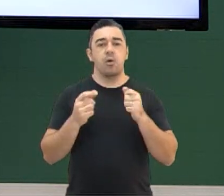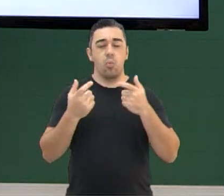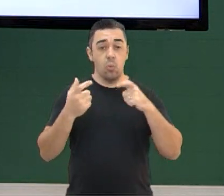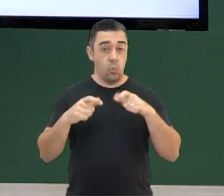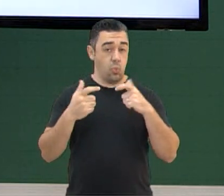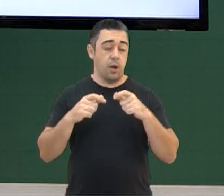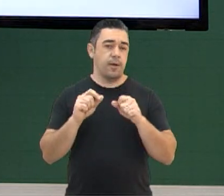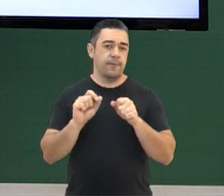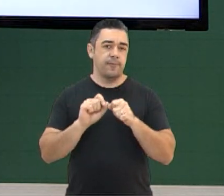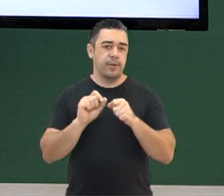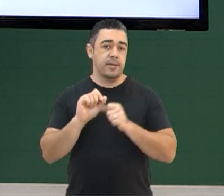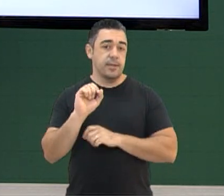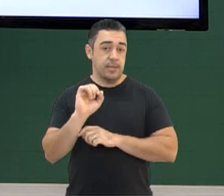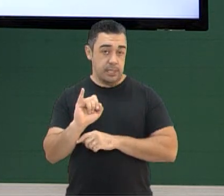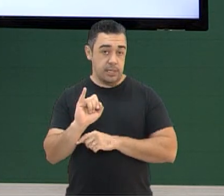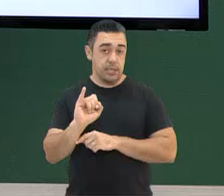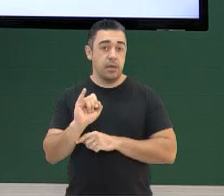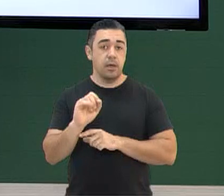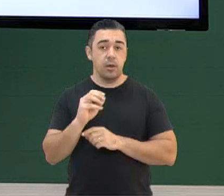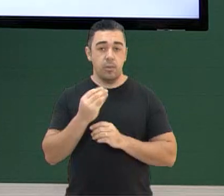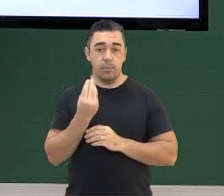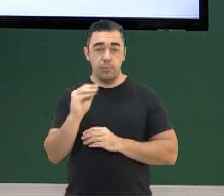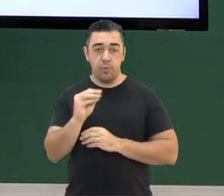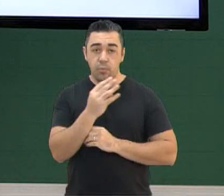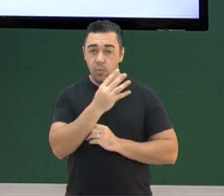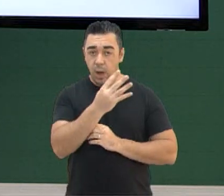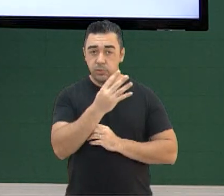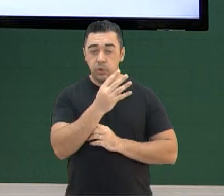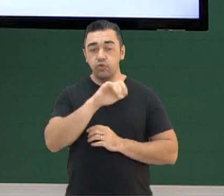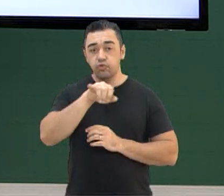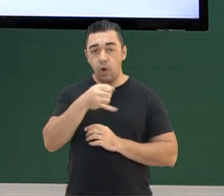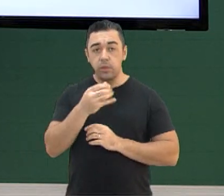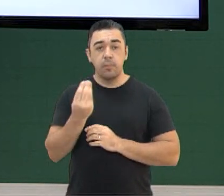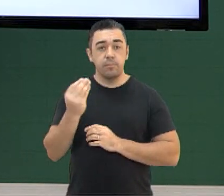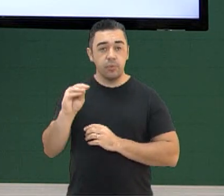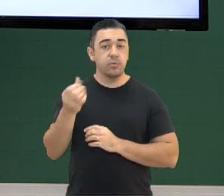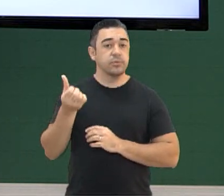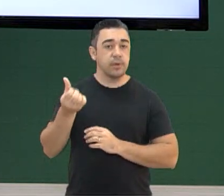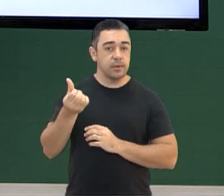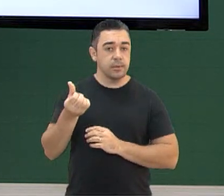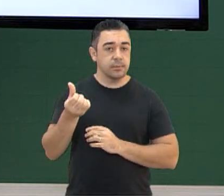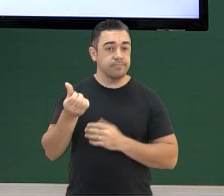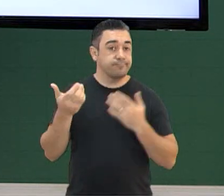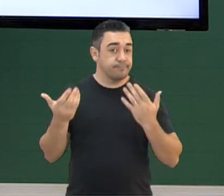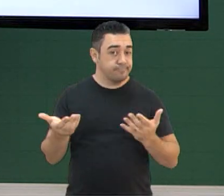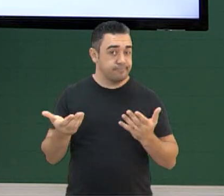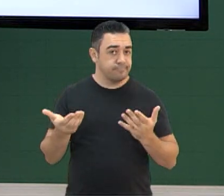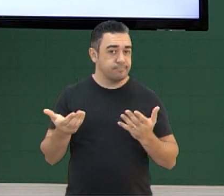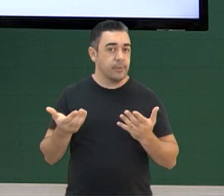do I, eu coloquei o 4. E no lugar do J, eu coloquei o 6. Então,